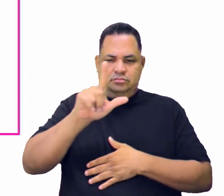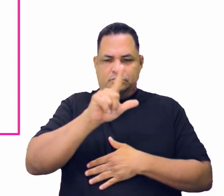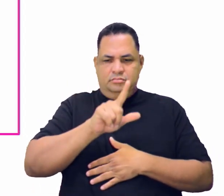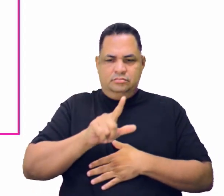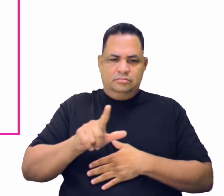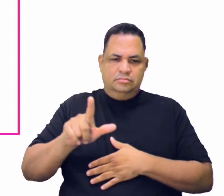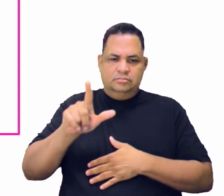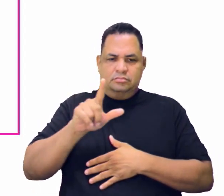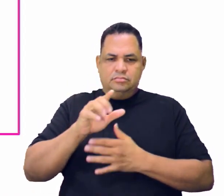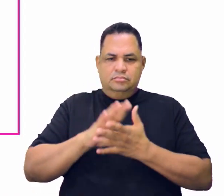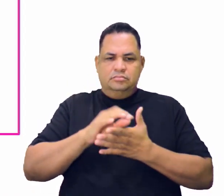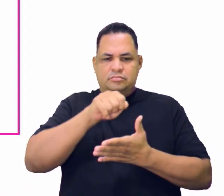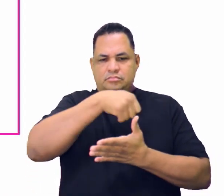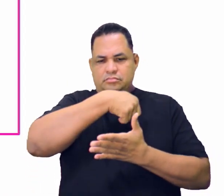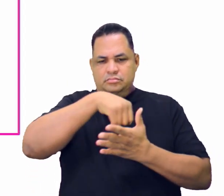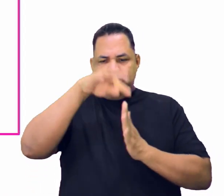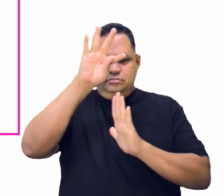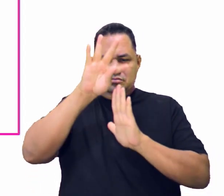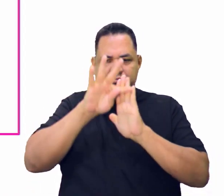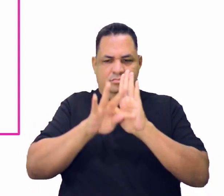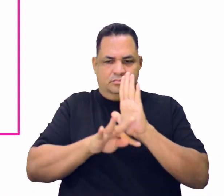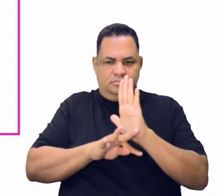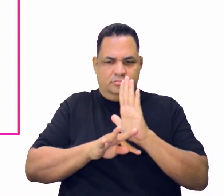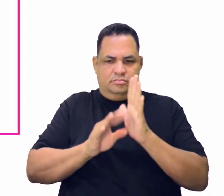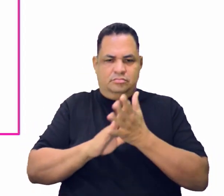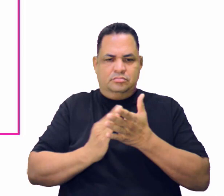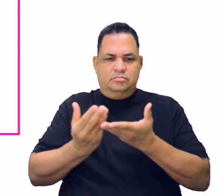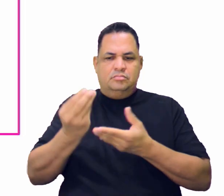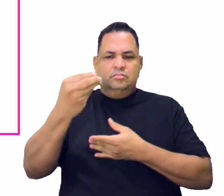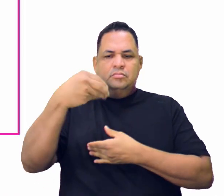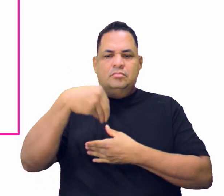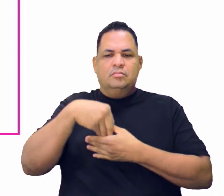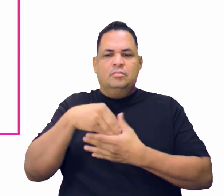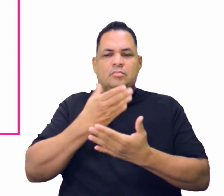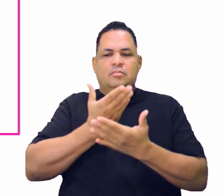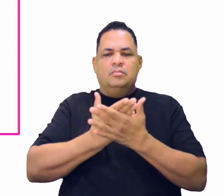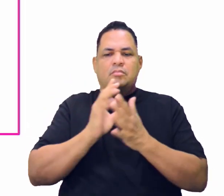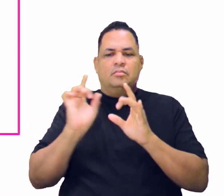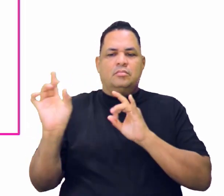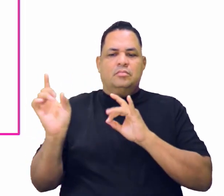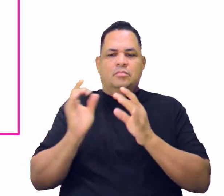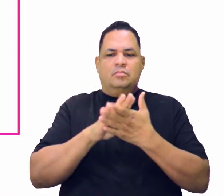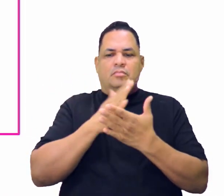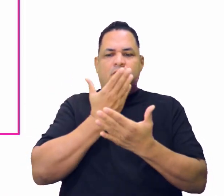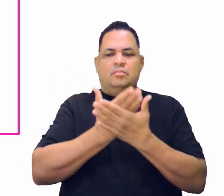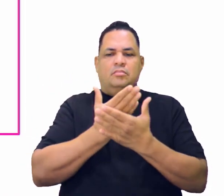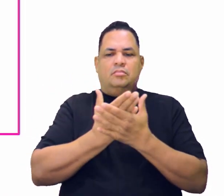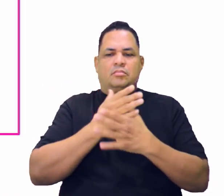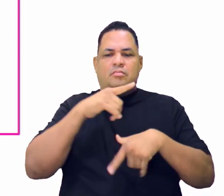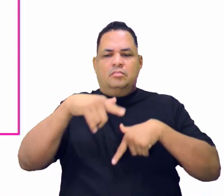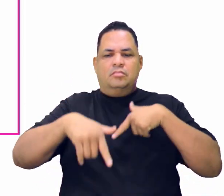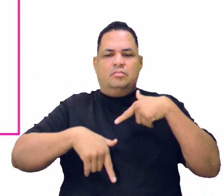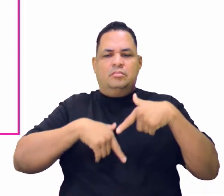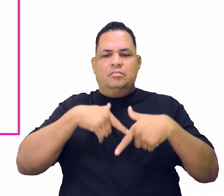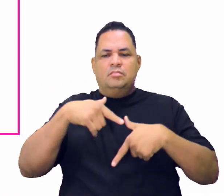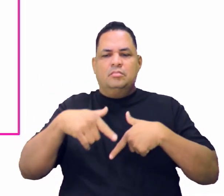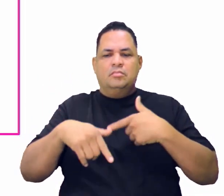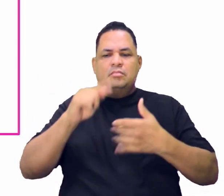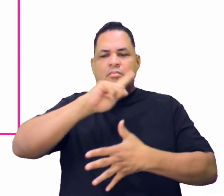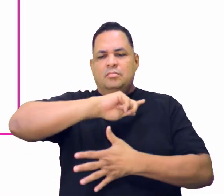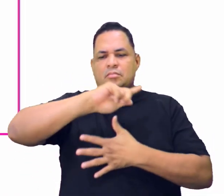Literatura, produção textual, que dentro da aula, né, cada aula vai ter um trabalhando o